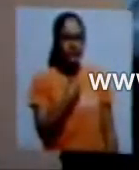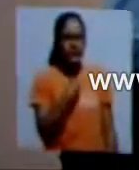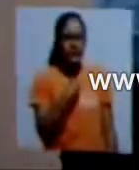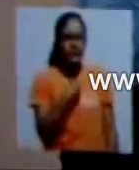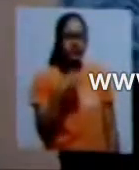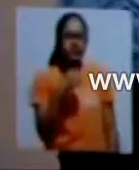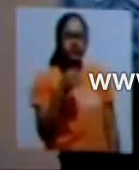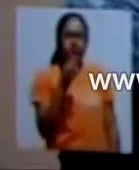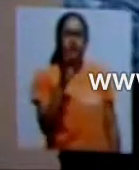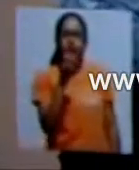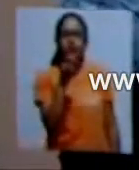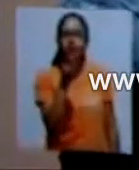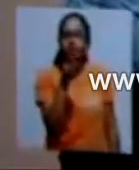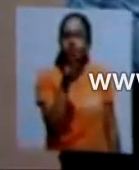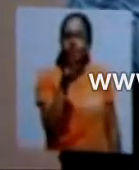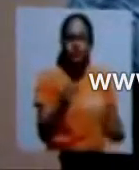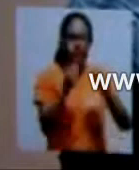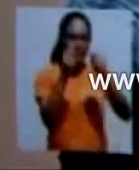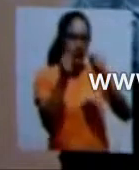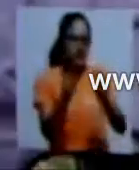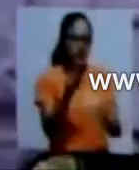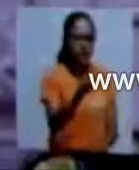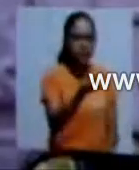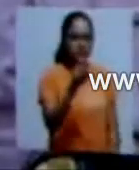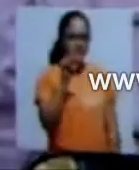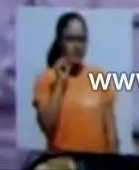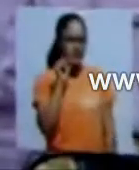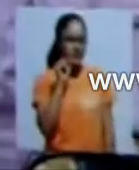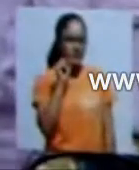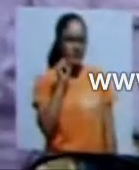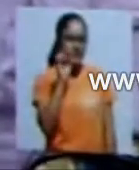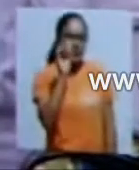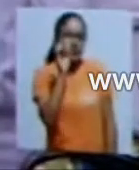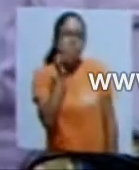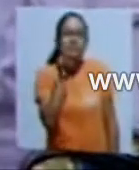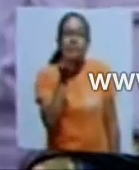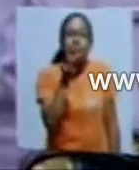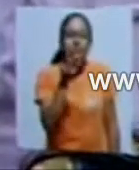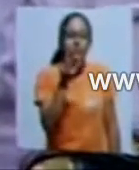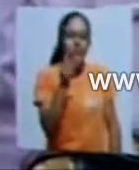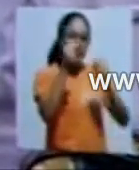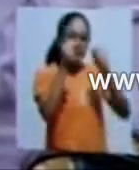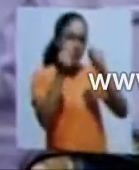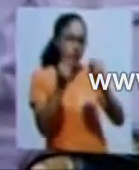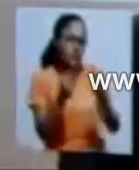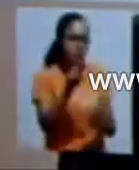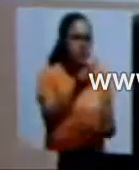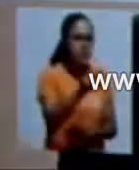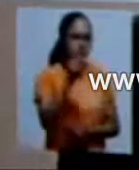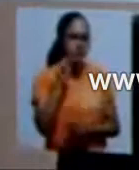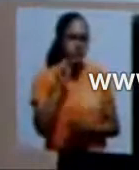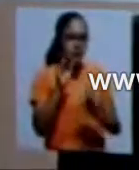Só você pode fazer essa escolha. Só você pode carimbá-lo.